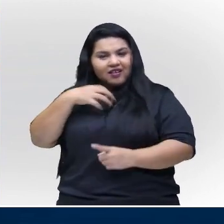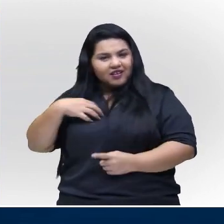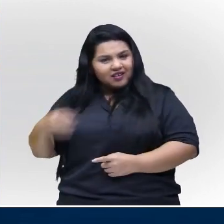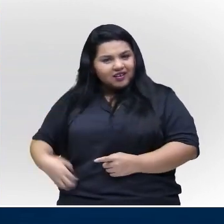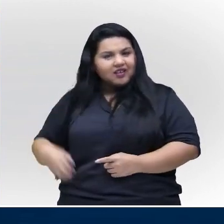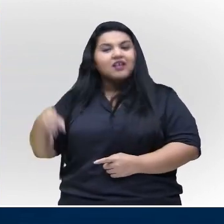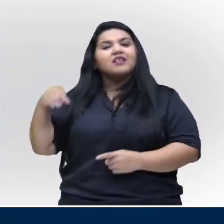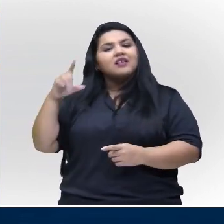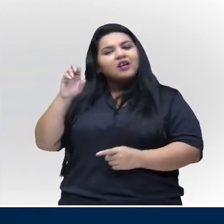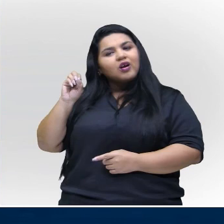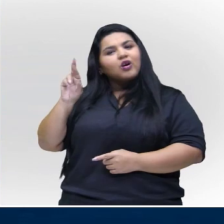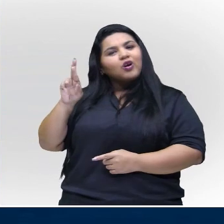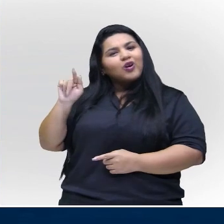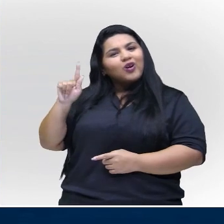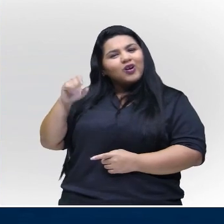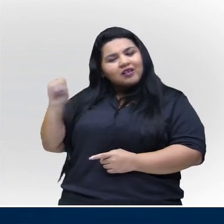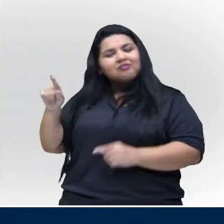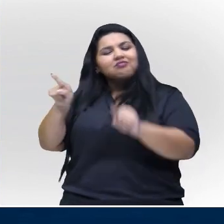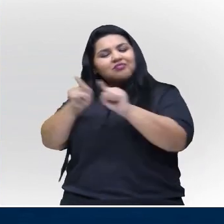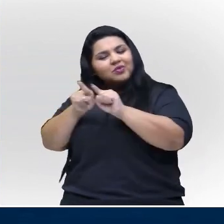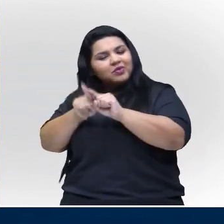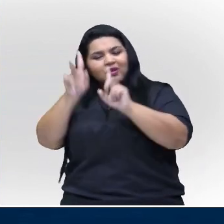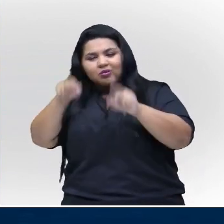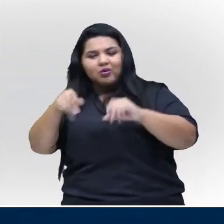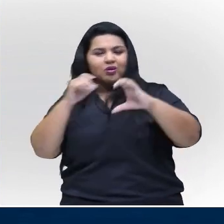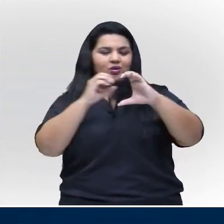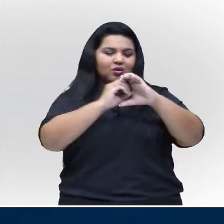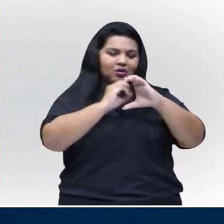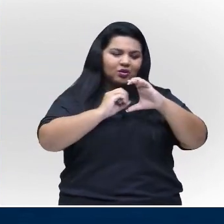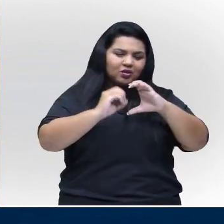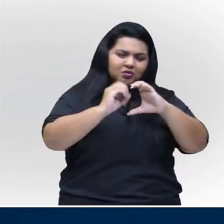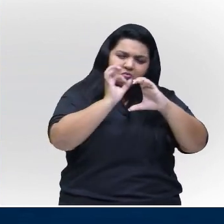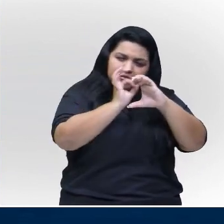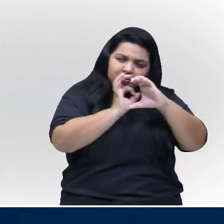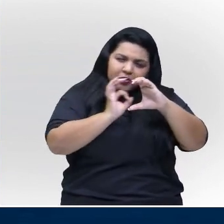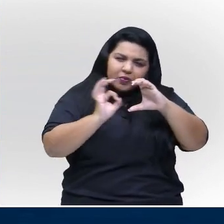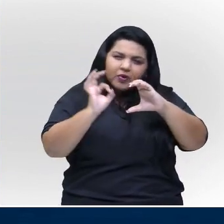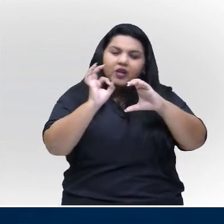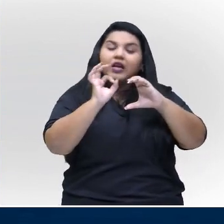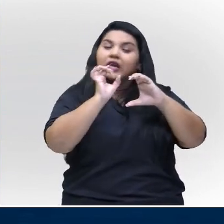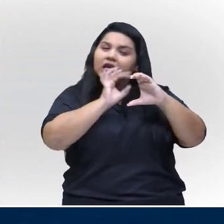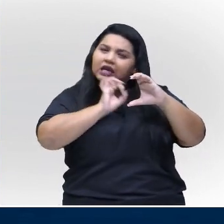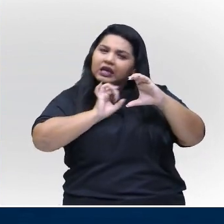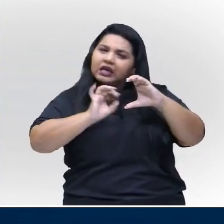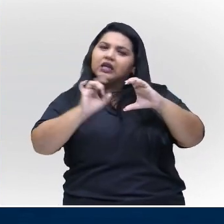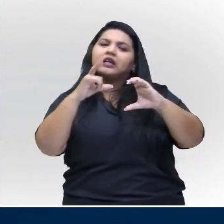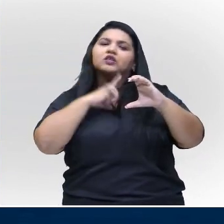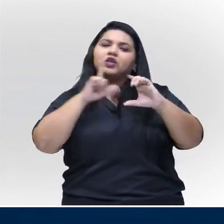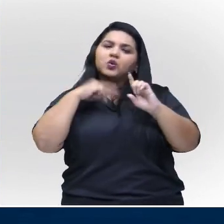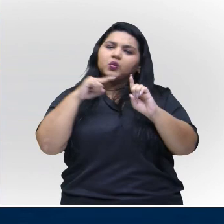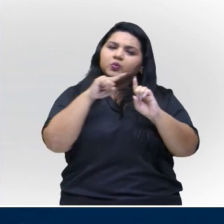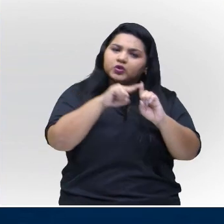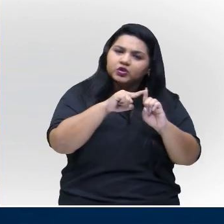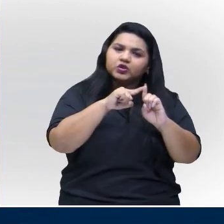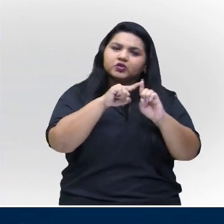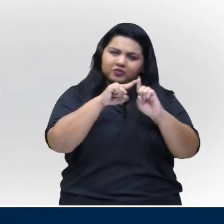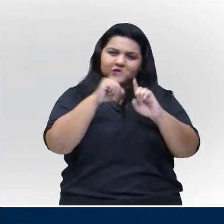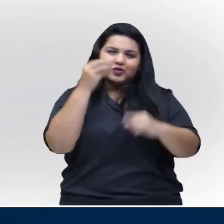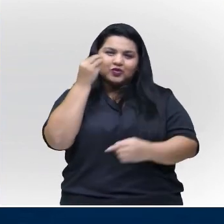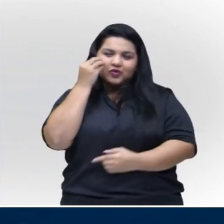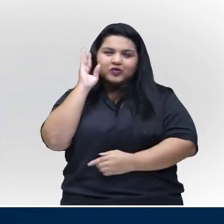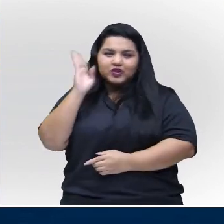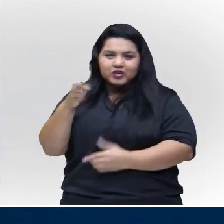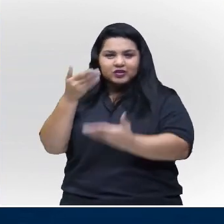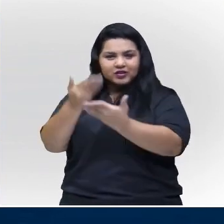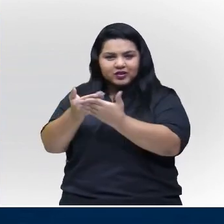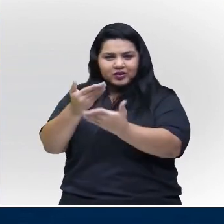tem uma função. Aqui na célula a mesma coisa, são órgãos bem pequenos e cada um deles tem uma função, como nós acabamos de ver aí na